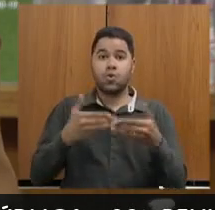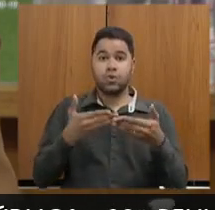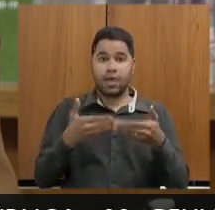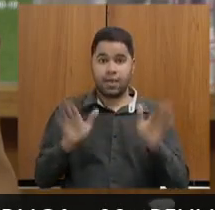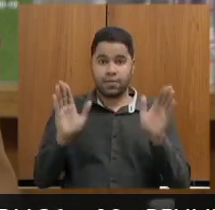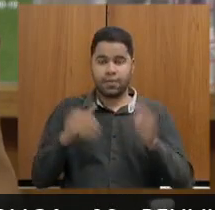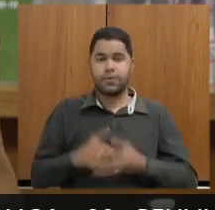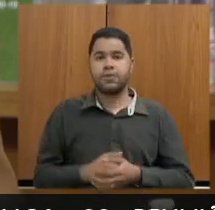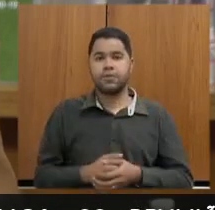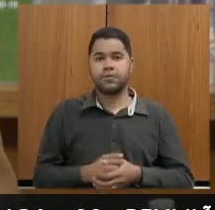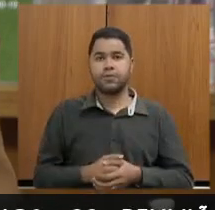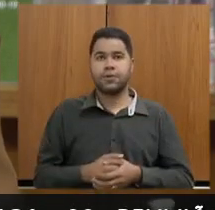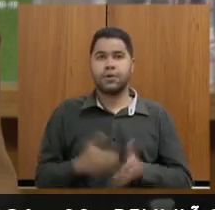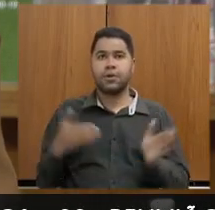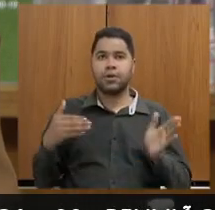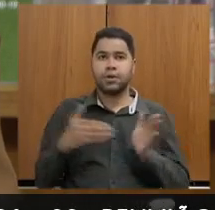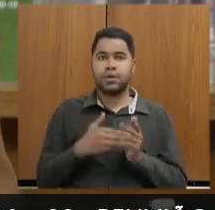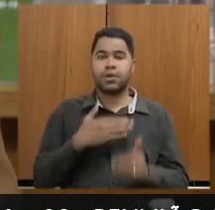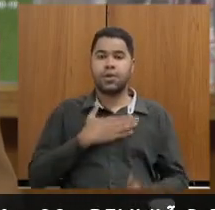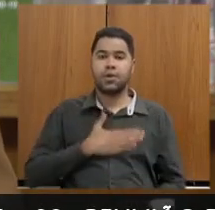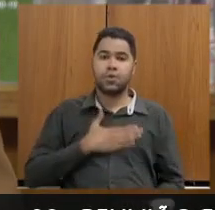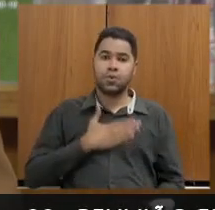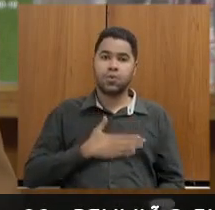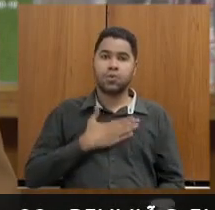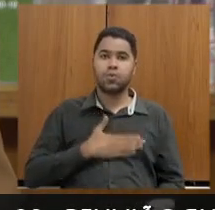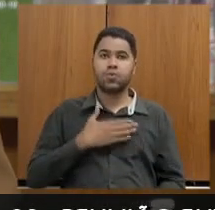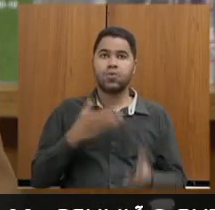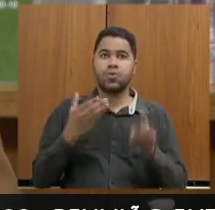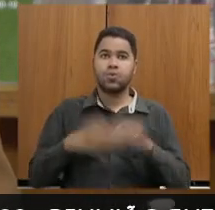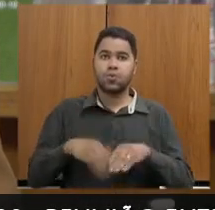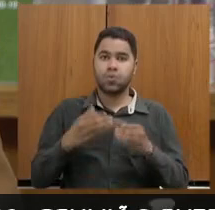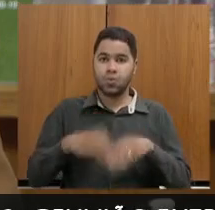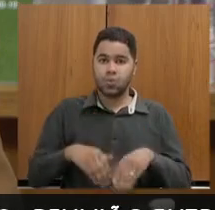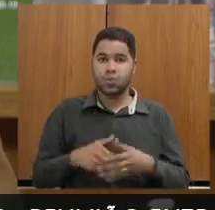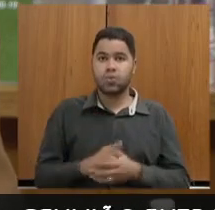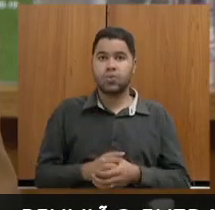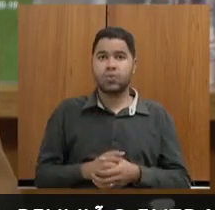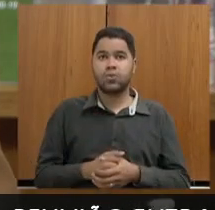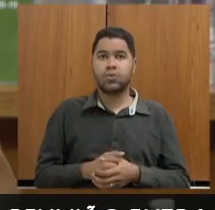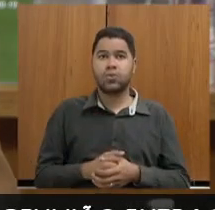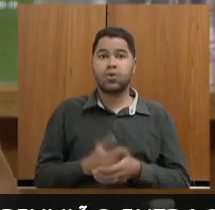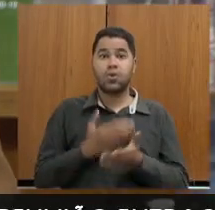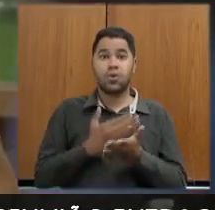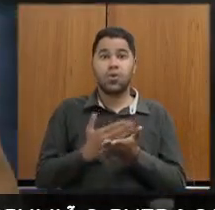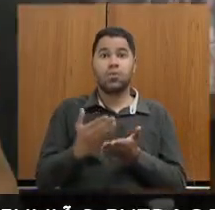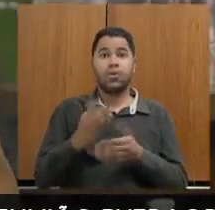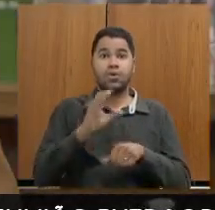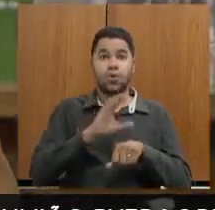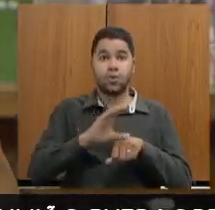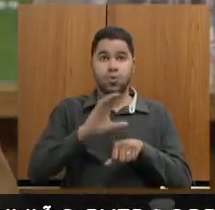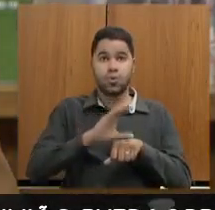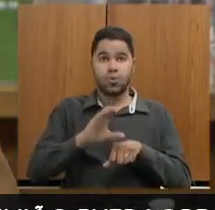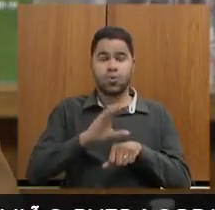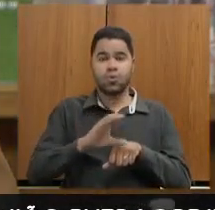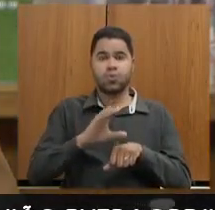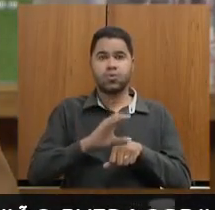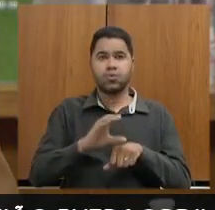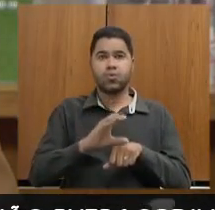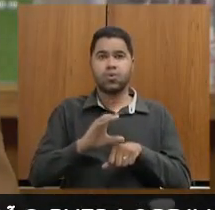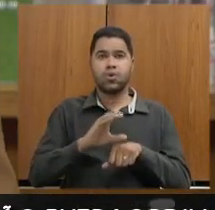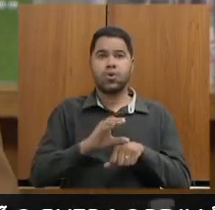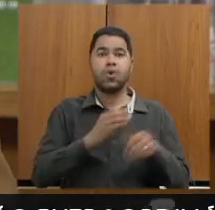aberto Então até agosto uma previsão para fazer um concurso ele deve para começar o curso né esse concursos